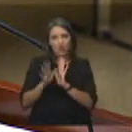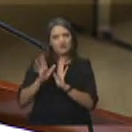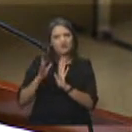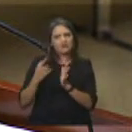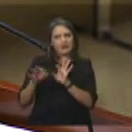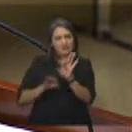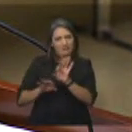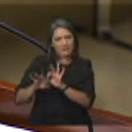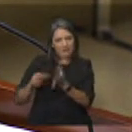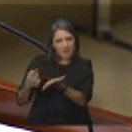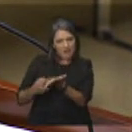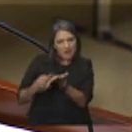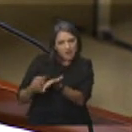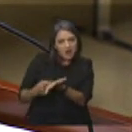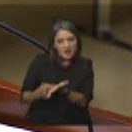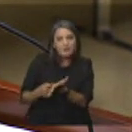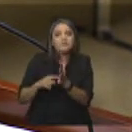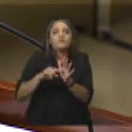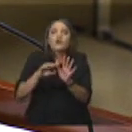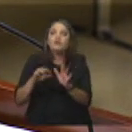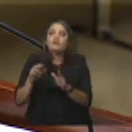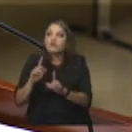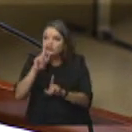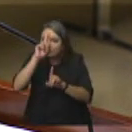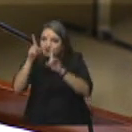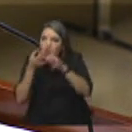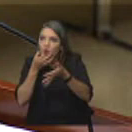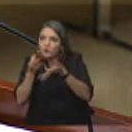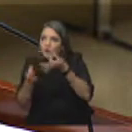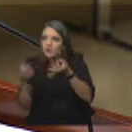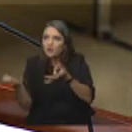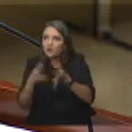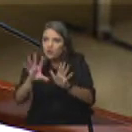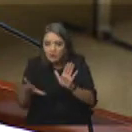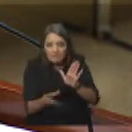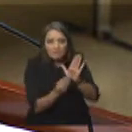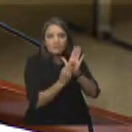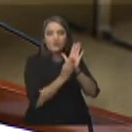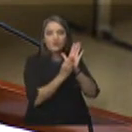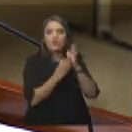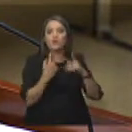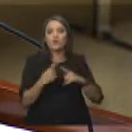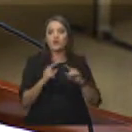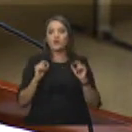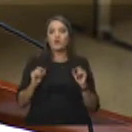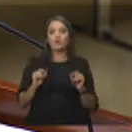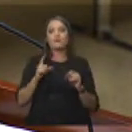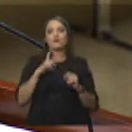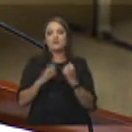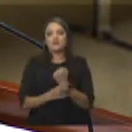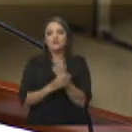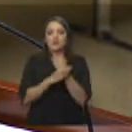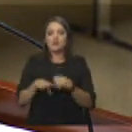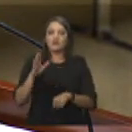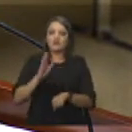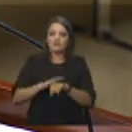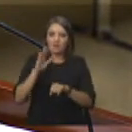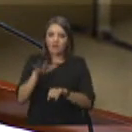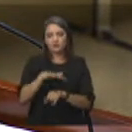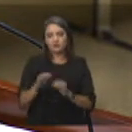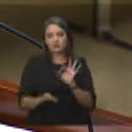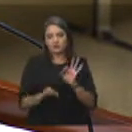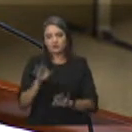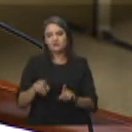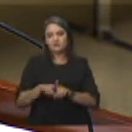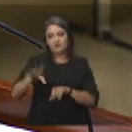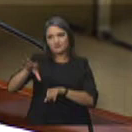gestação, as novas ideias, ministro Gilmar Mendes, para que possamos, repito, trazer mais segurança jurídica no compartilhamento de